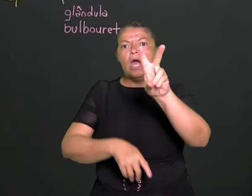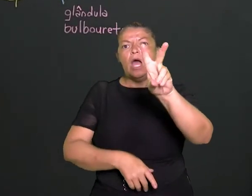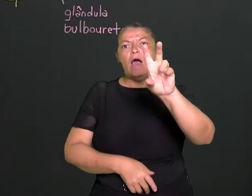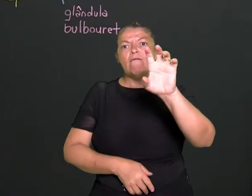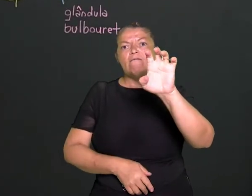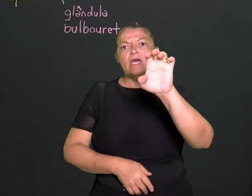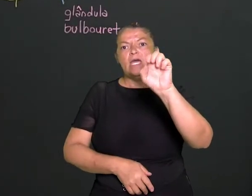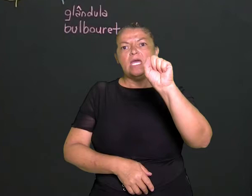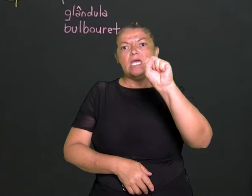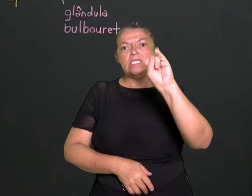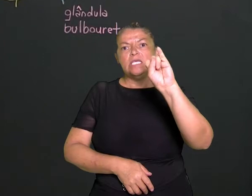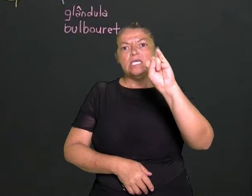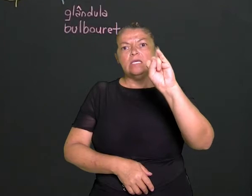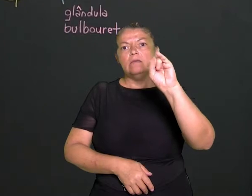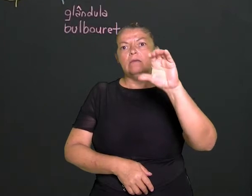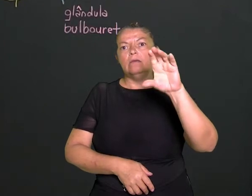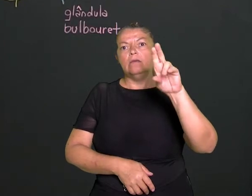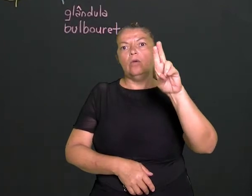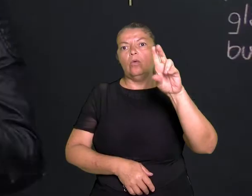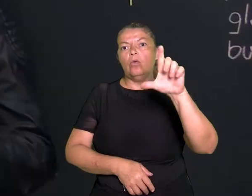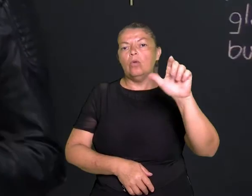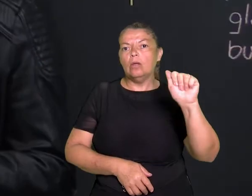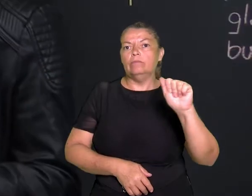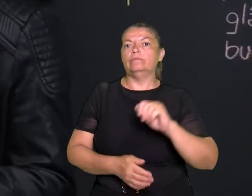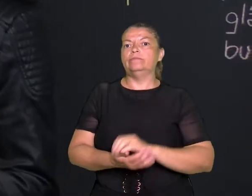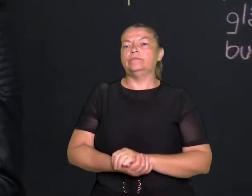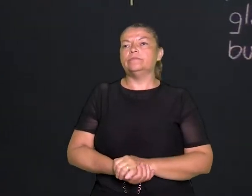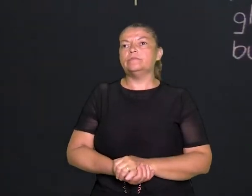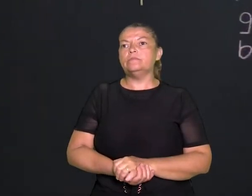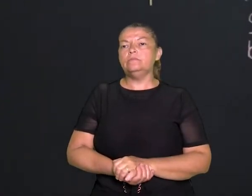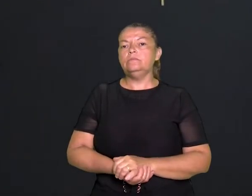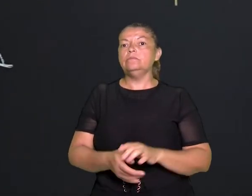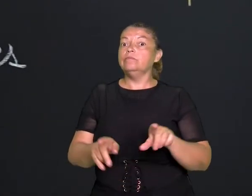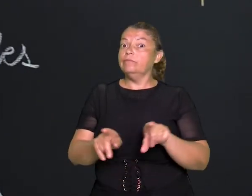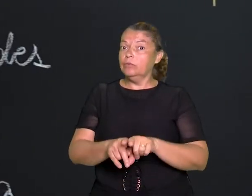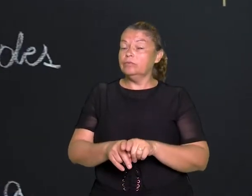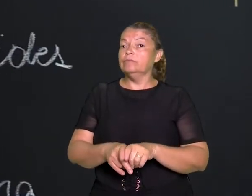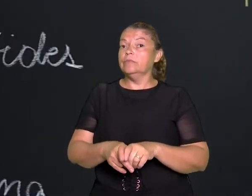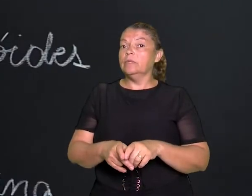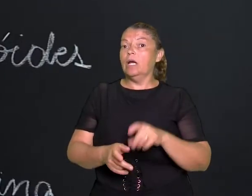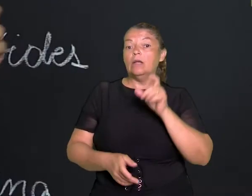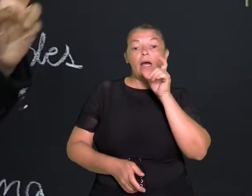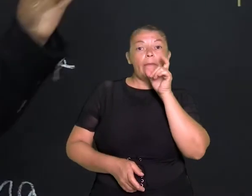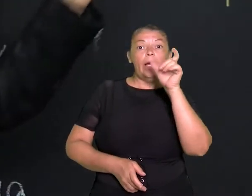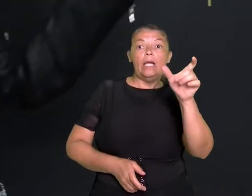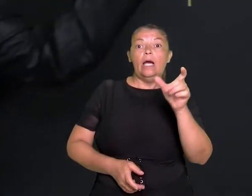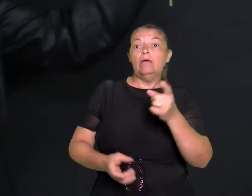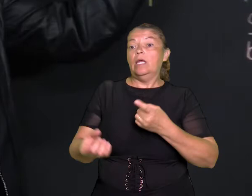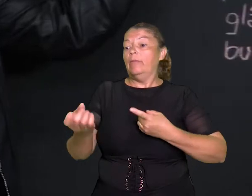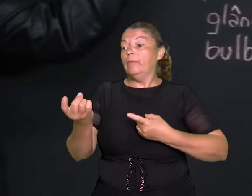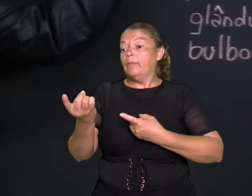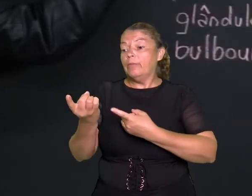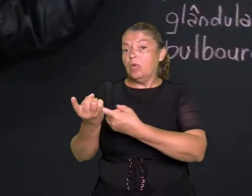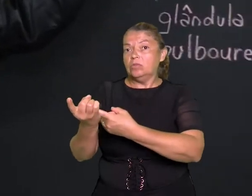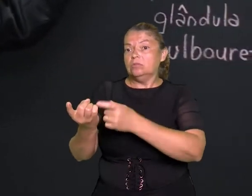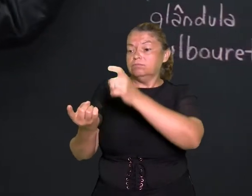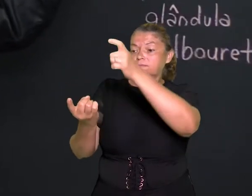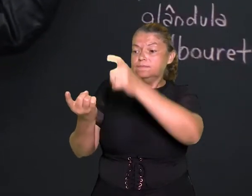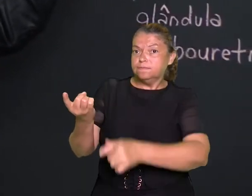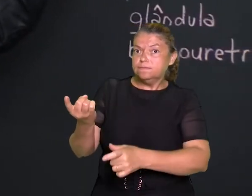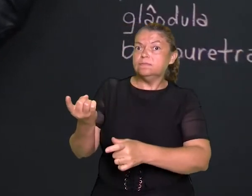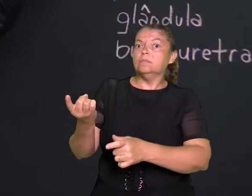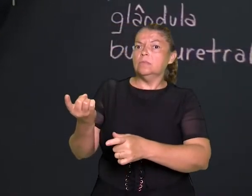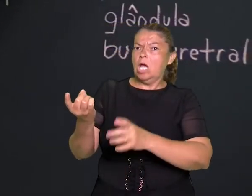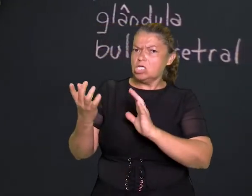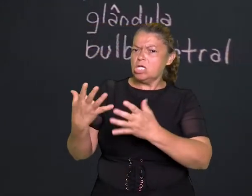importante função de neutralizar a acidez. E aí a gente começa a falar então da próstata. Repara aqui, essa glândula